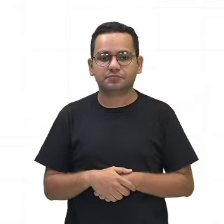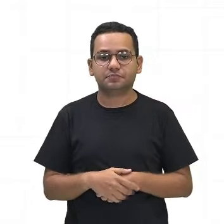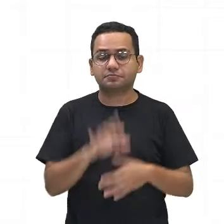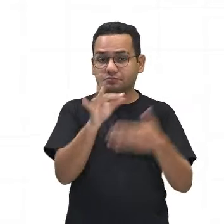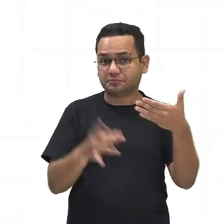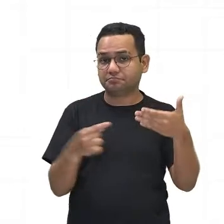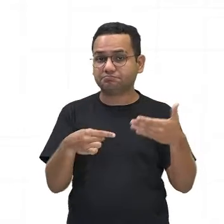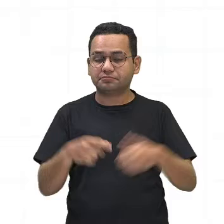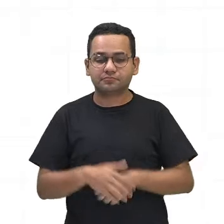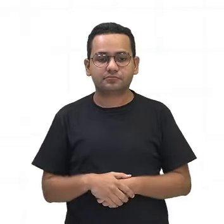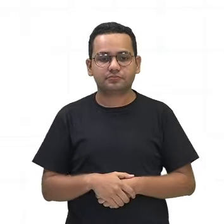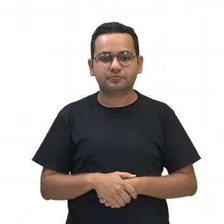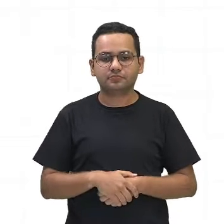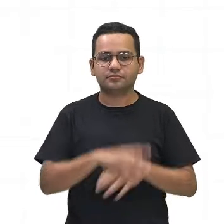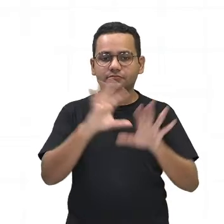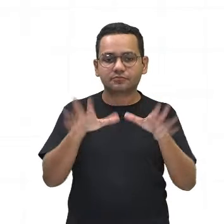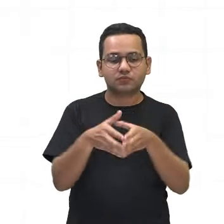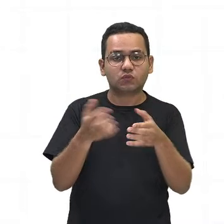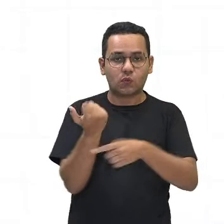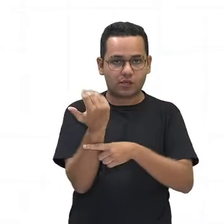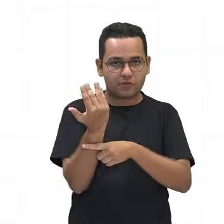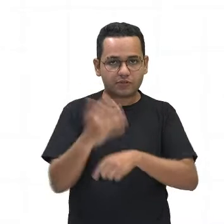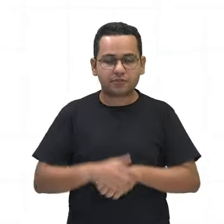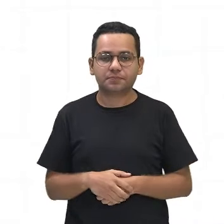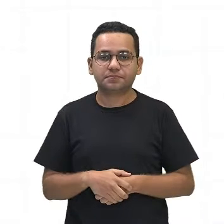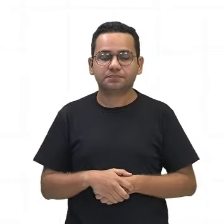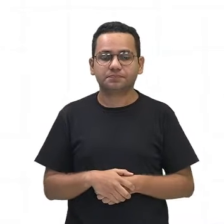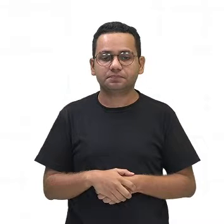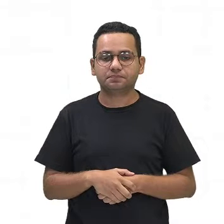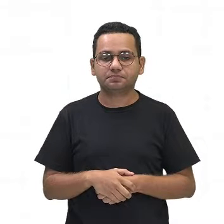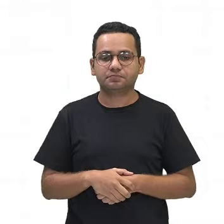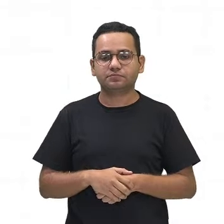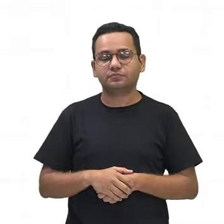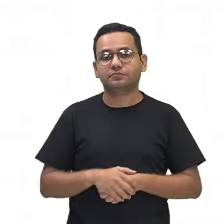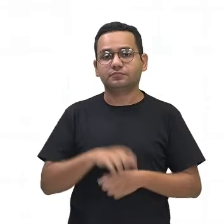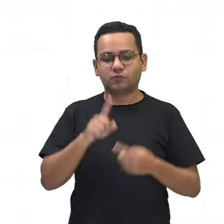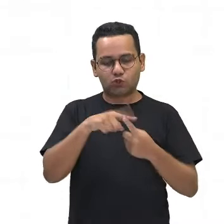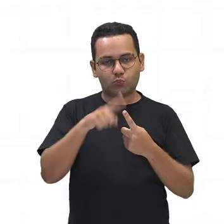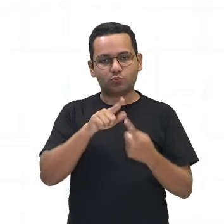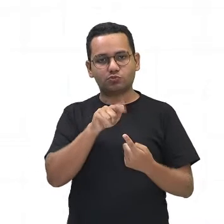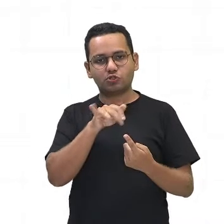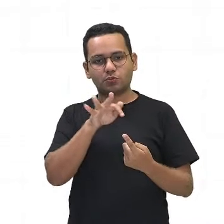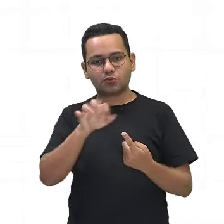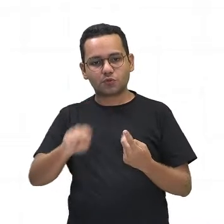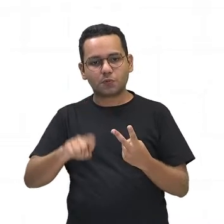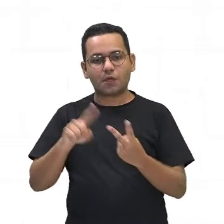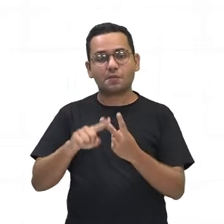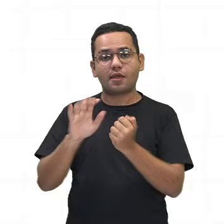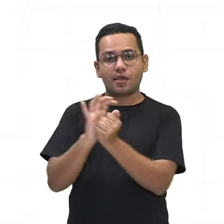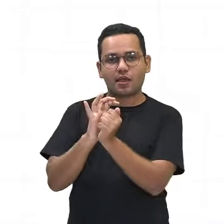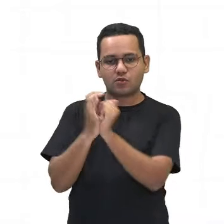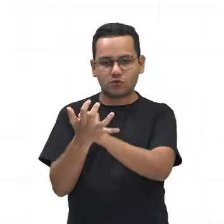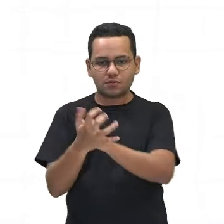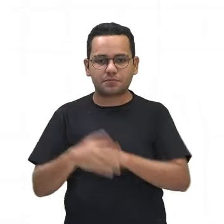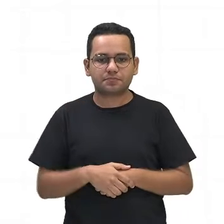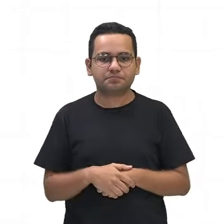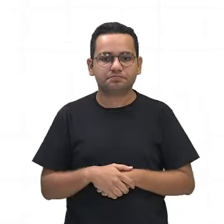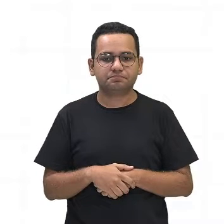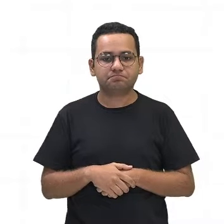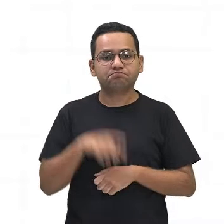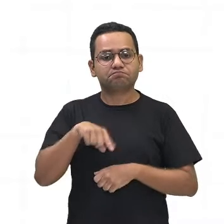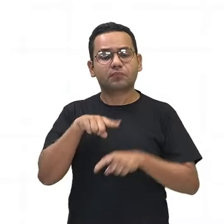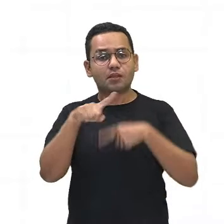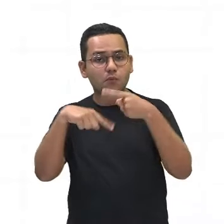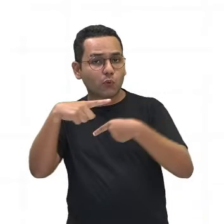E no detalhamento, nós temos aí o reino vegetal, gimnospermas e angiospermas e